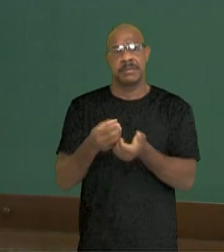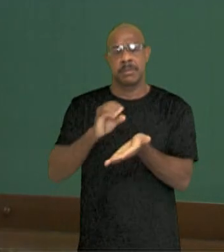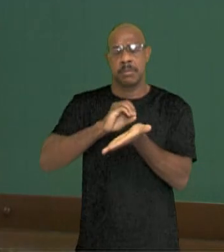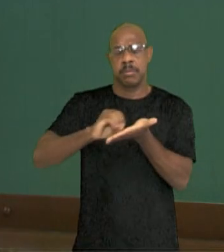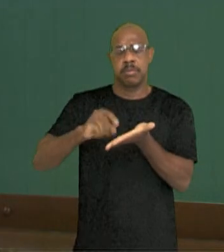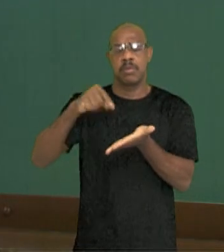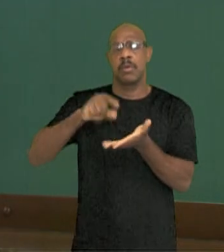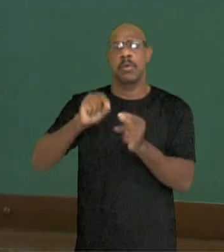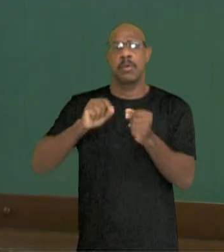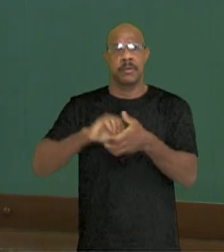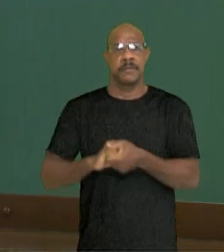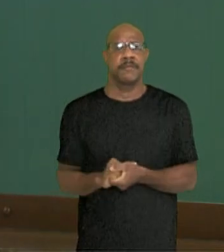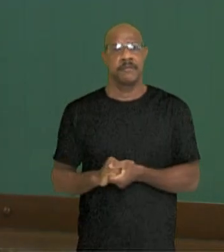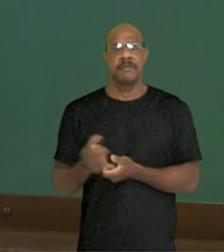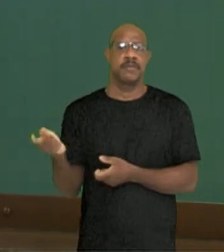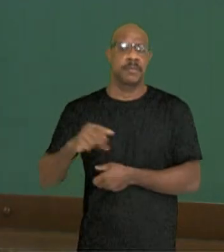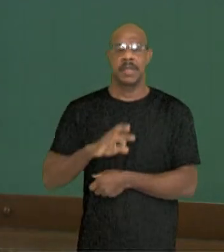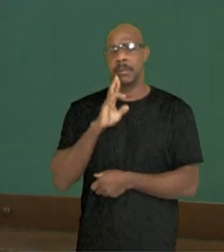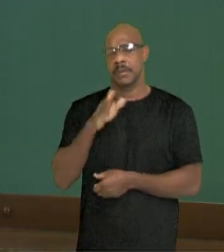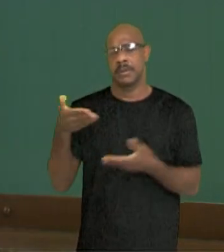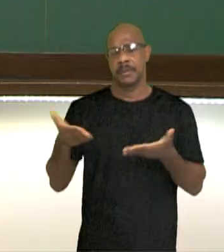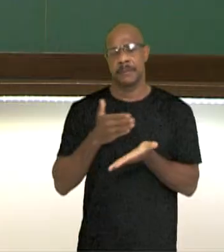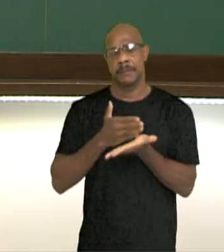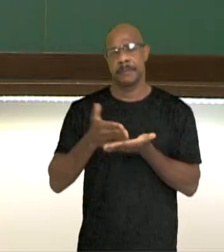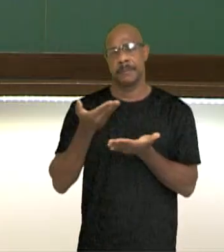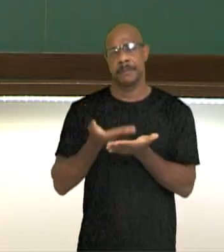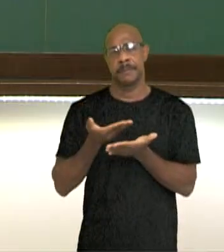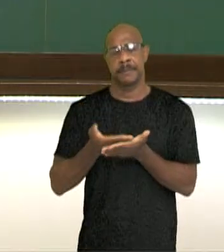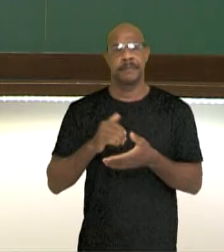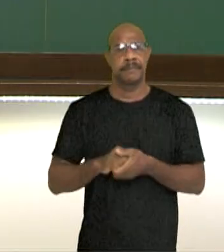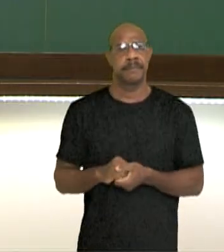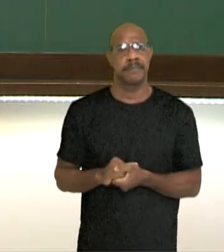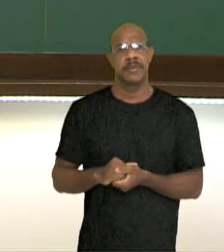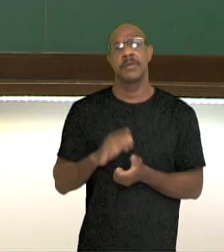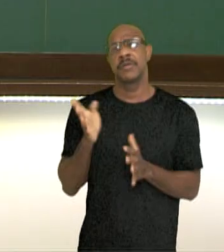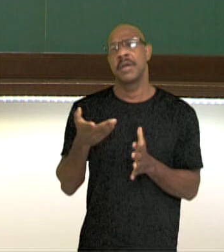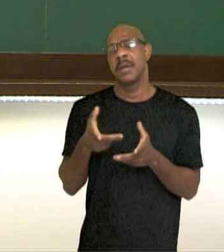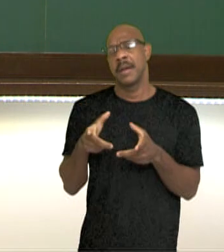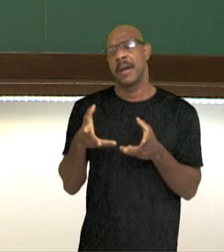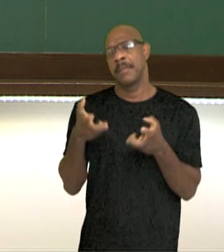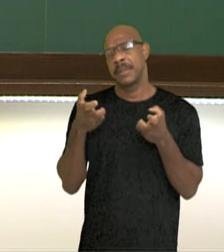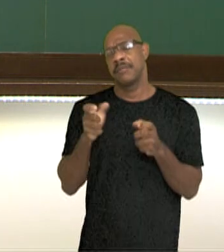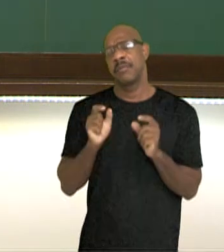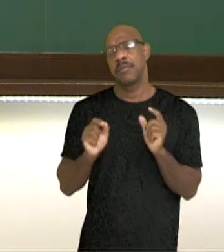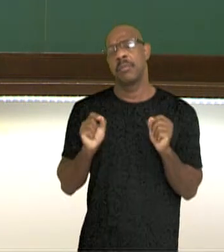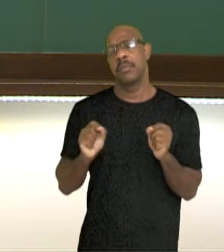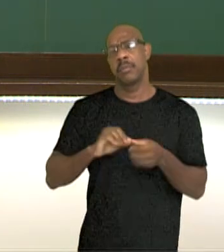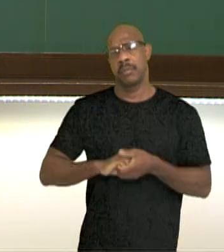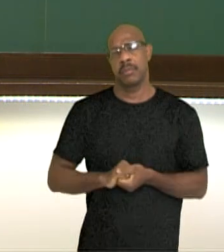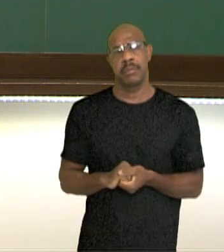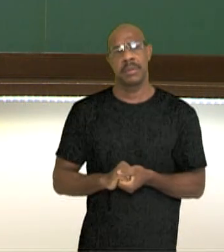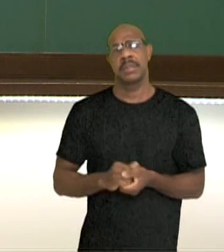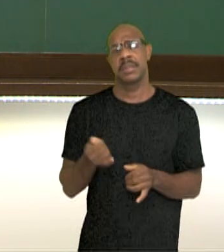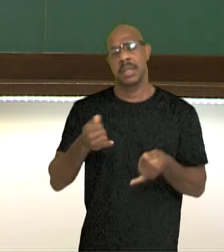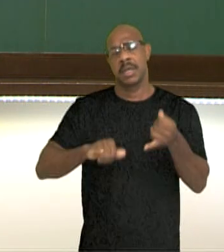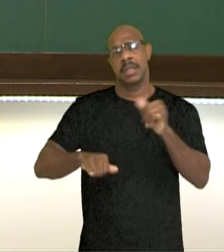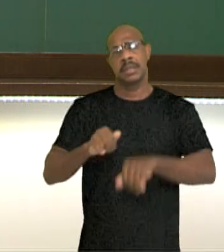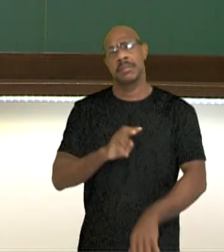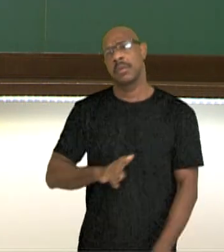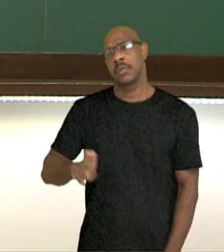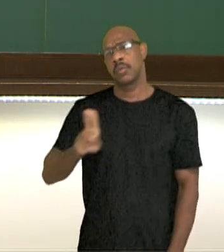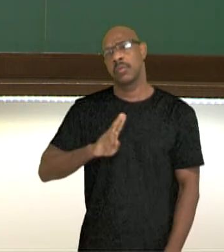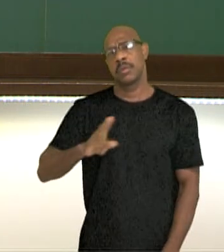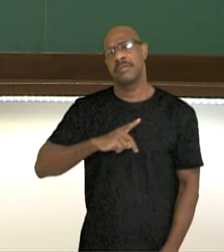vamos respondendo essas questões. Bom, você já deve ter percebido que a química usa